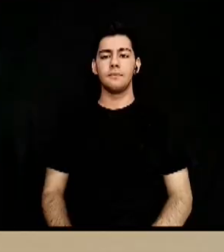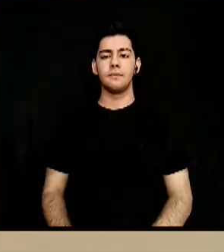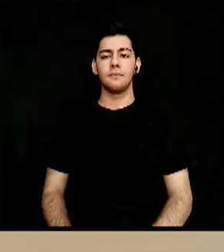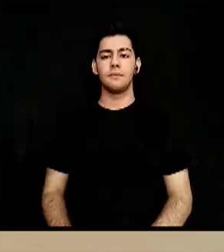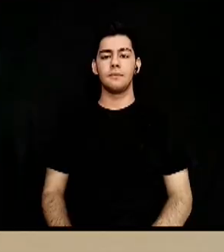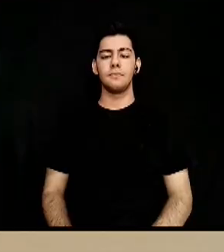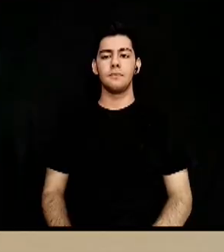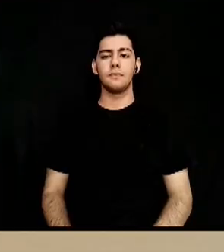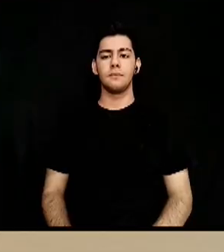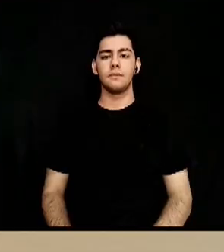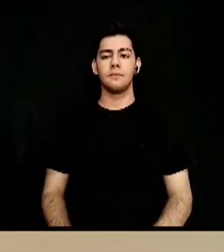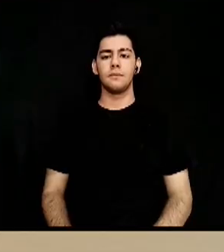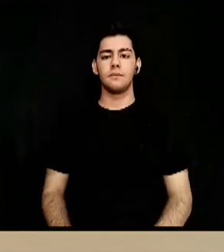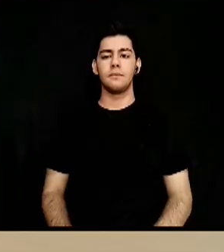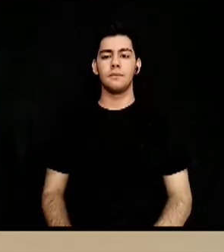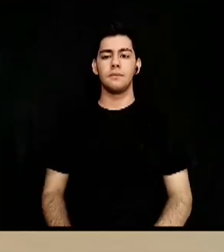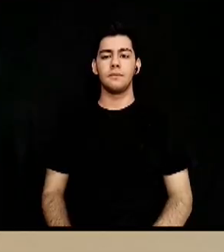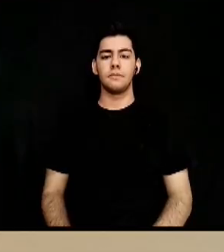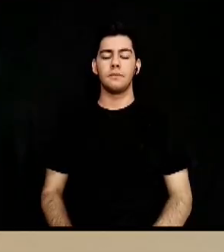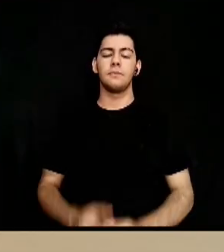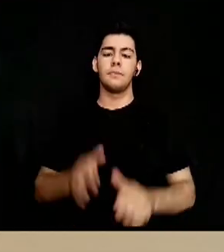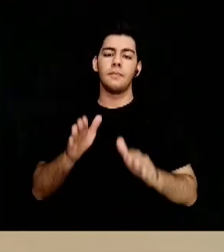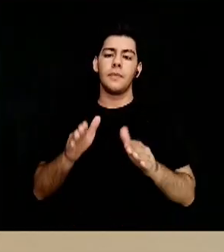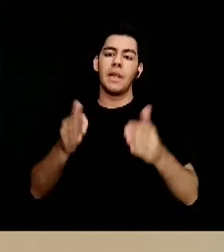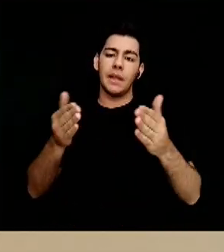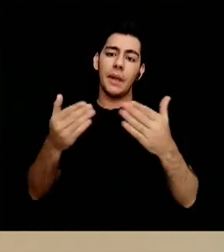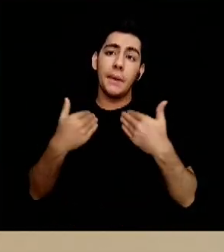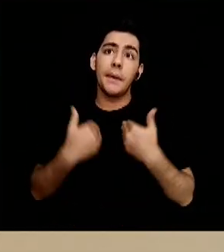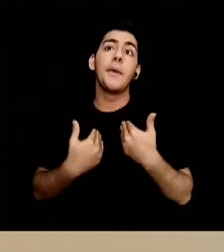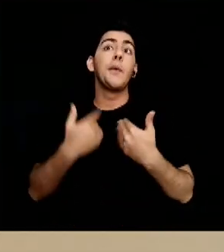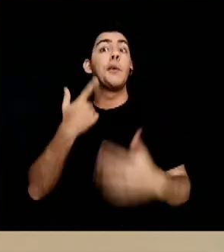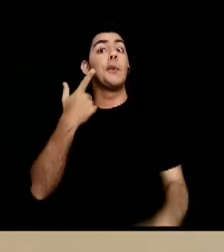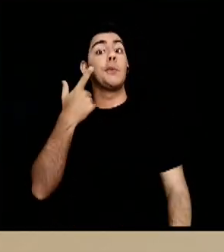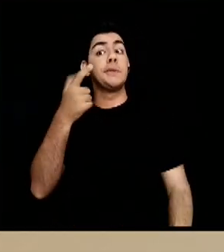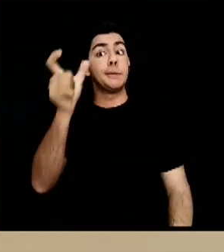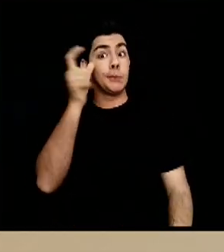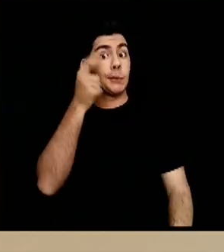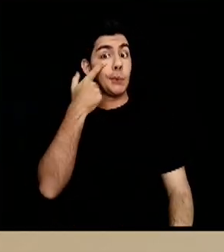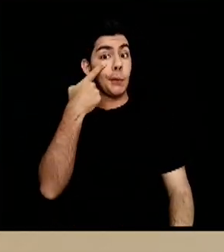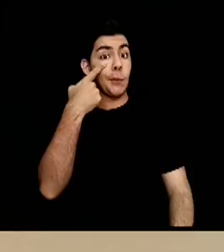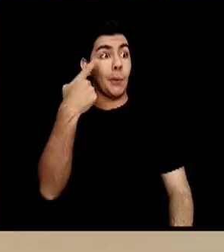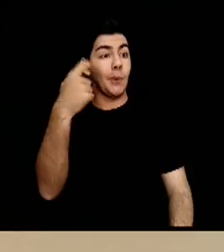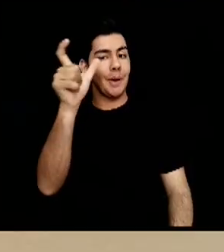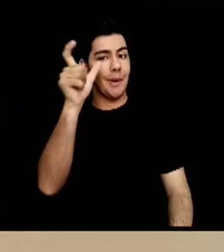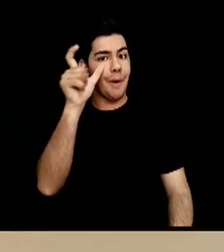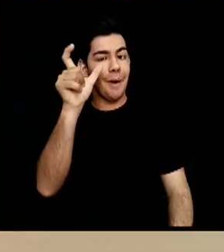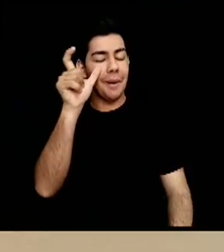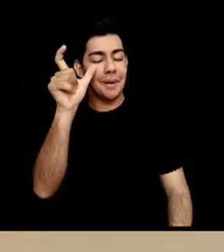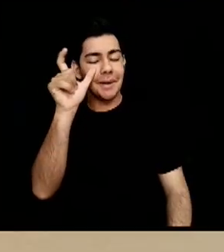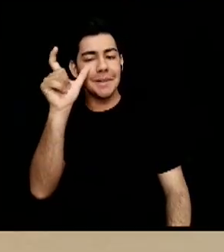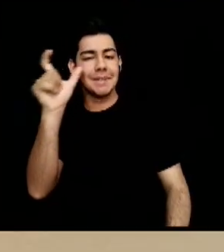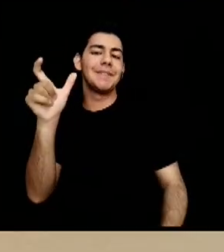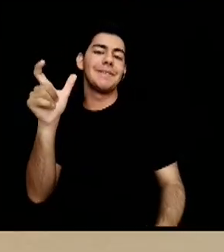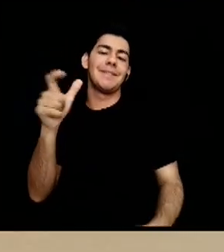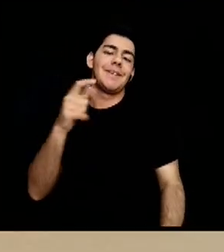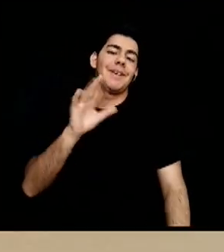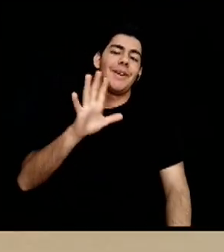E assim, eu sou muito curiosa. Então eu comecei pintando